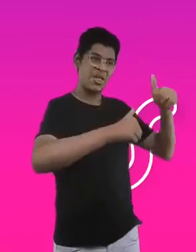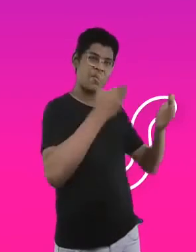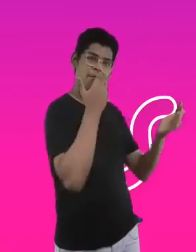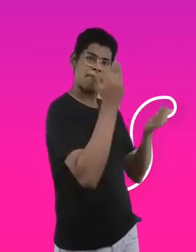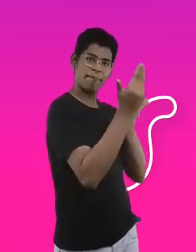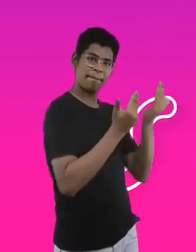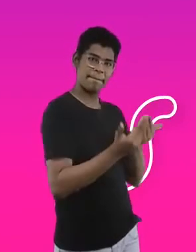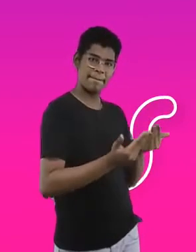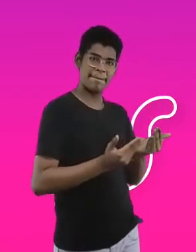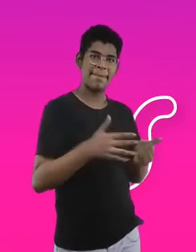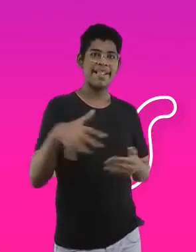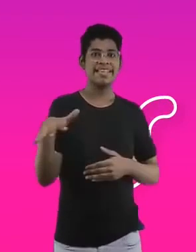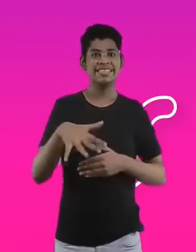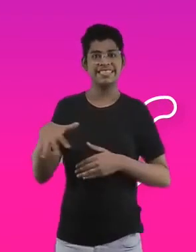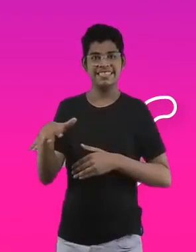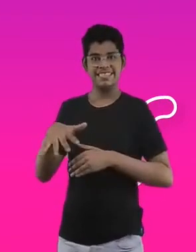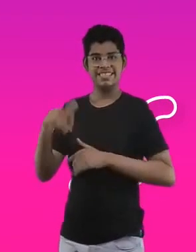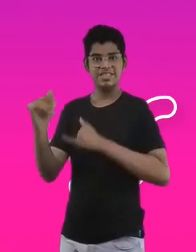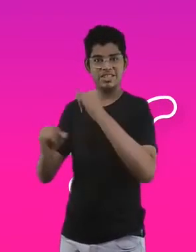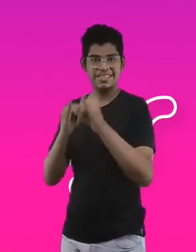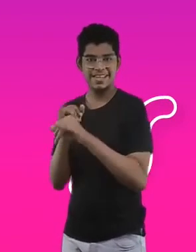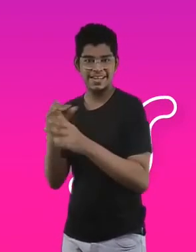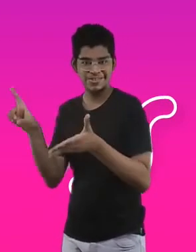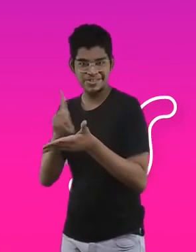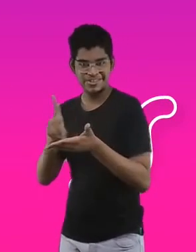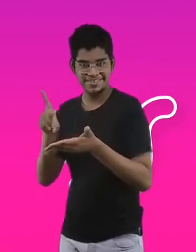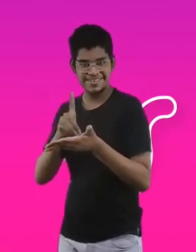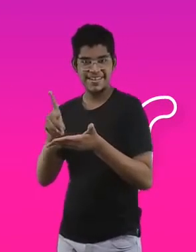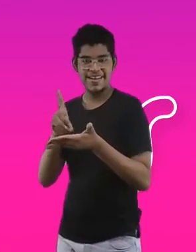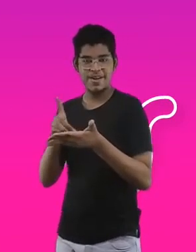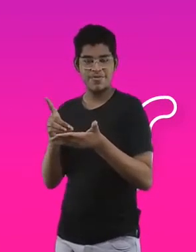a partir de uma perspectiva